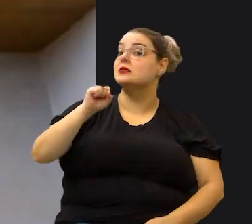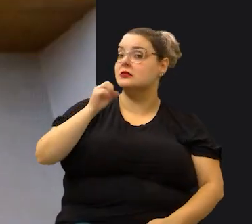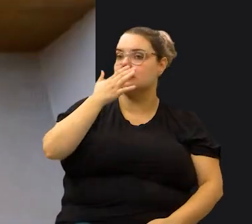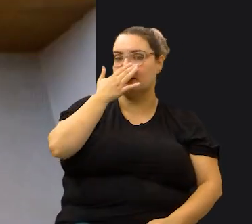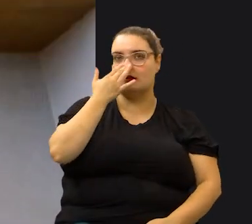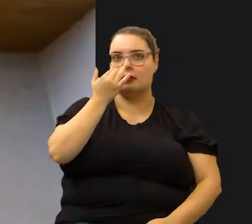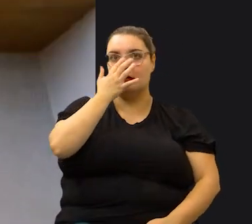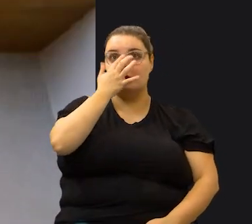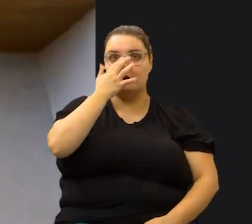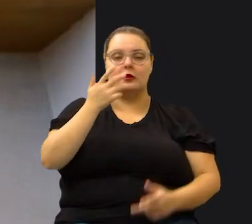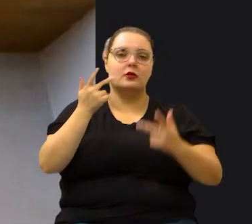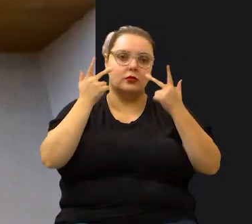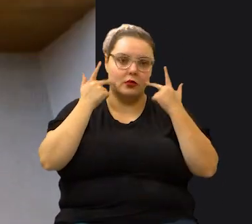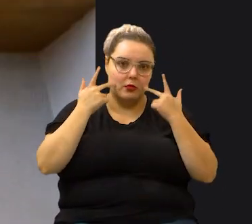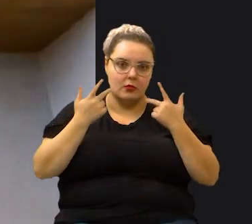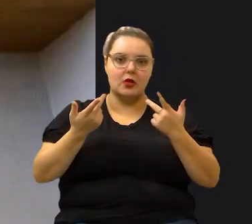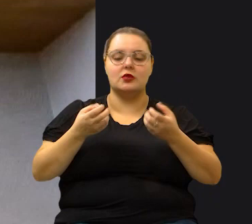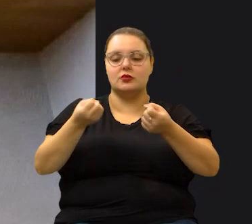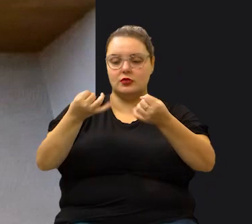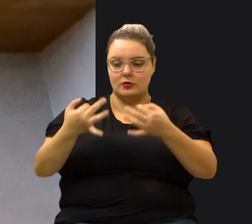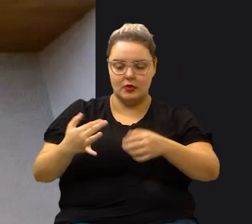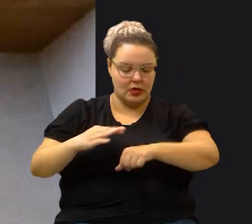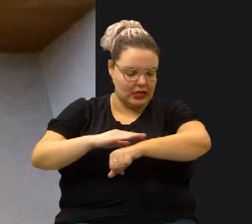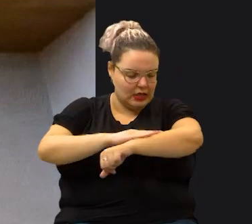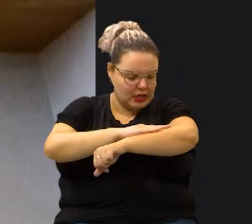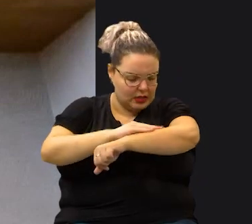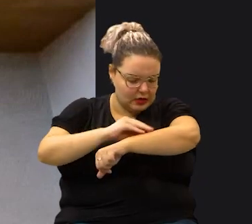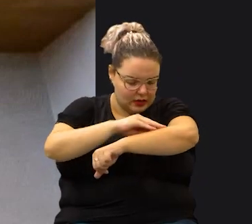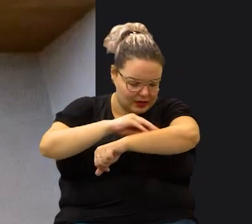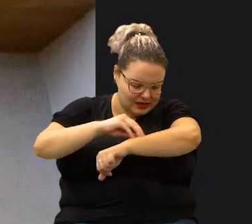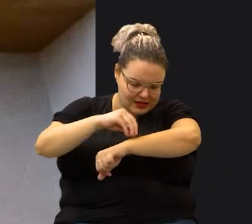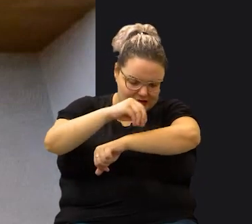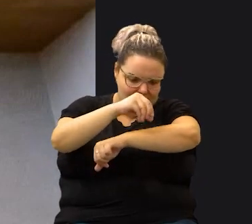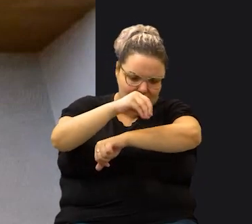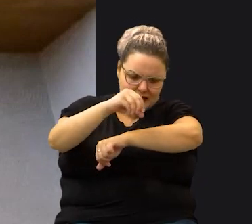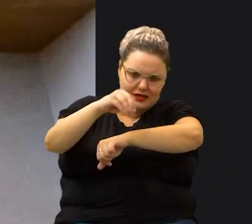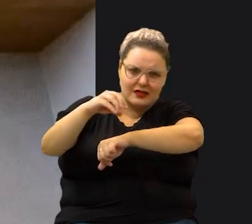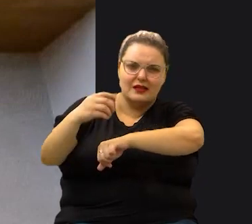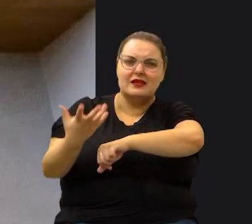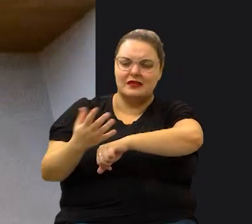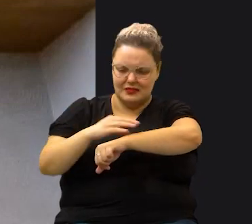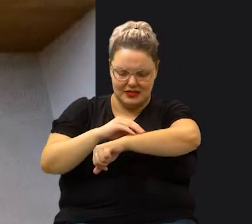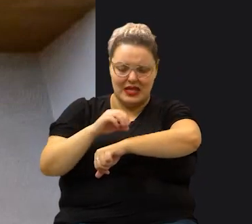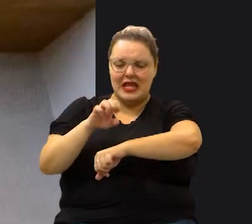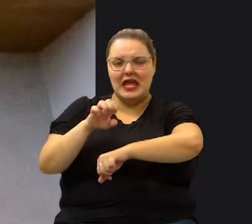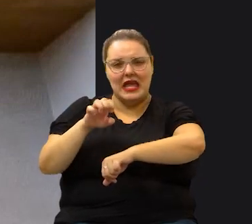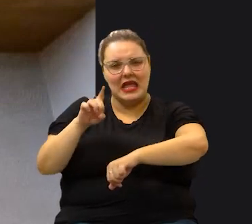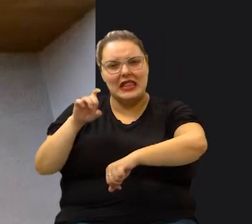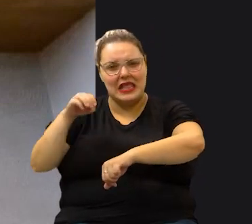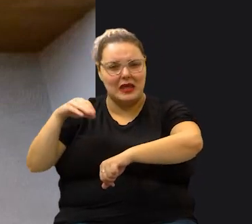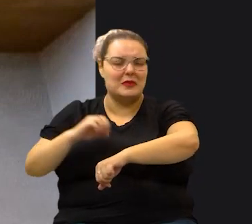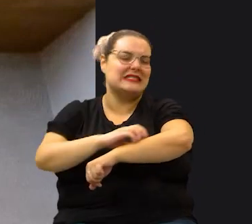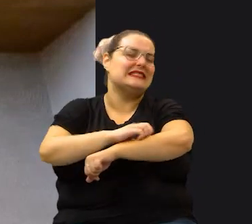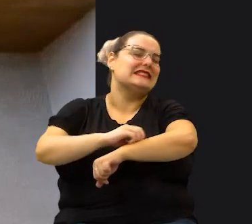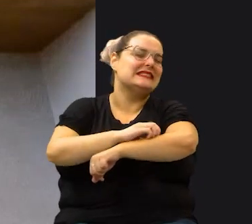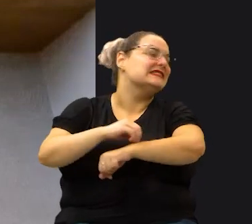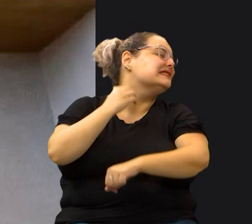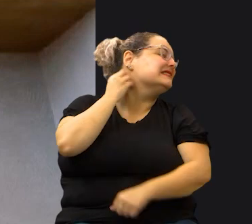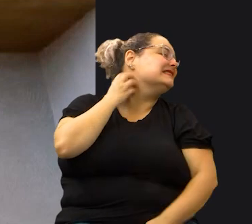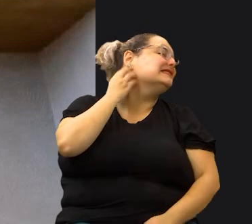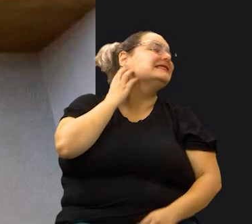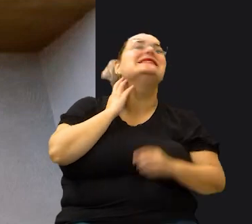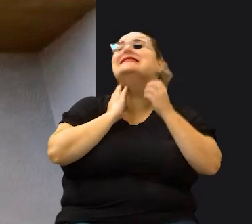Sim, normalmente eu oriento, se você está com a pele um pouquinho mais descamativa, às vezes com muito eritema, com muita coceira, a gente